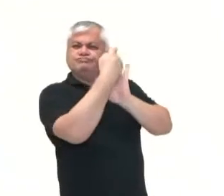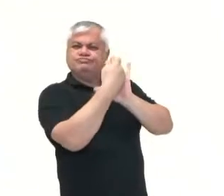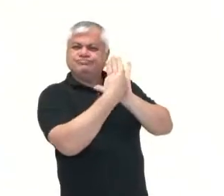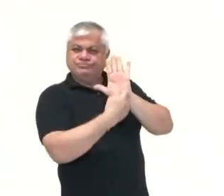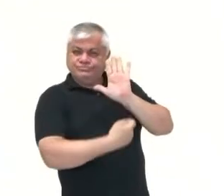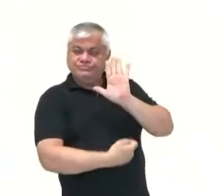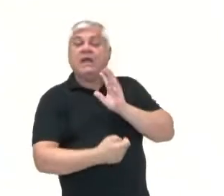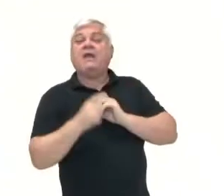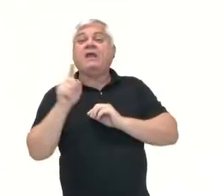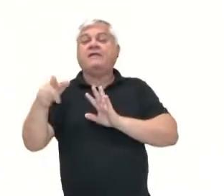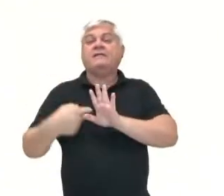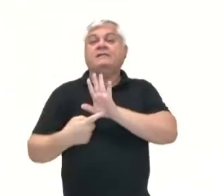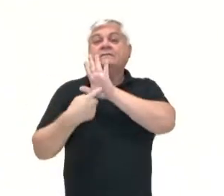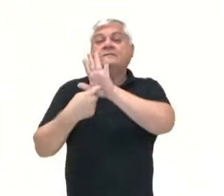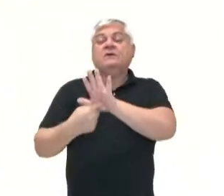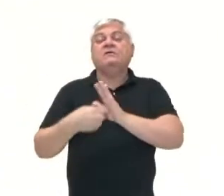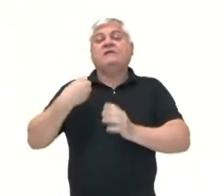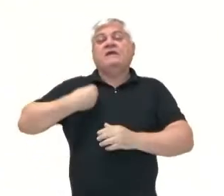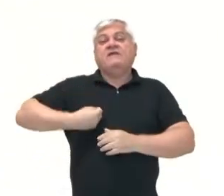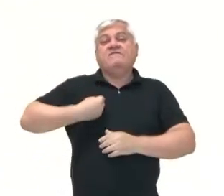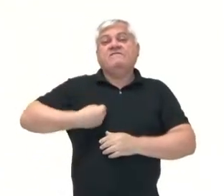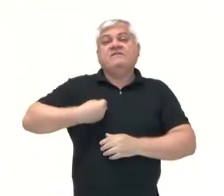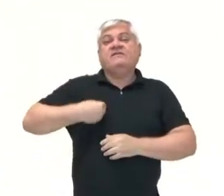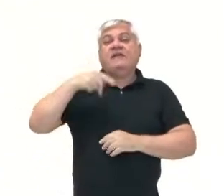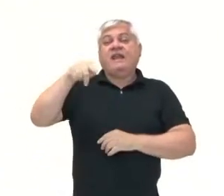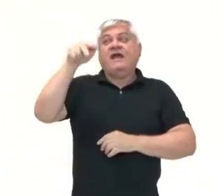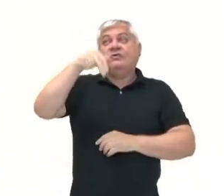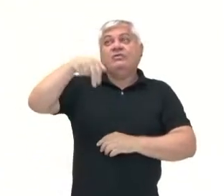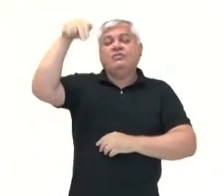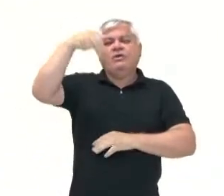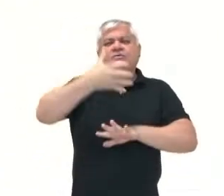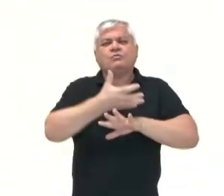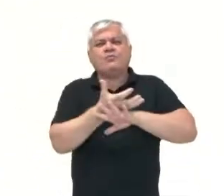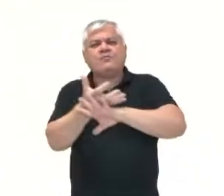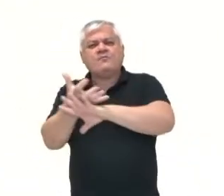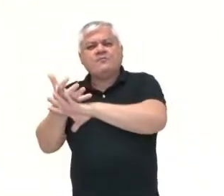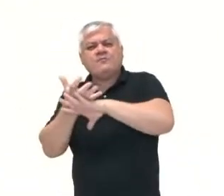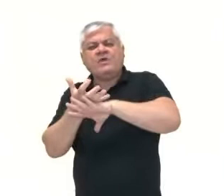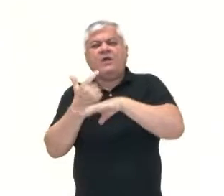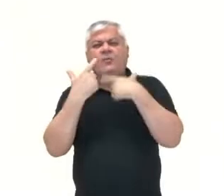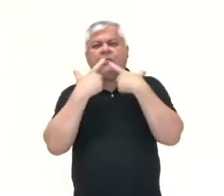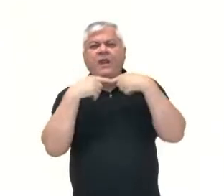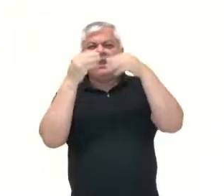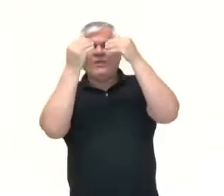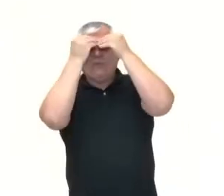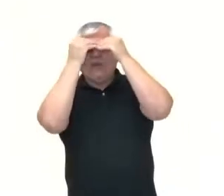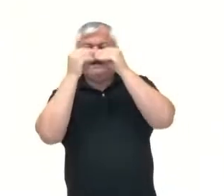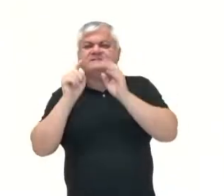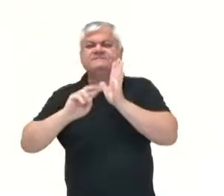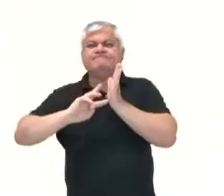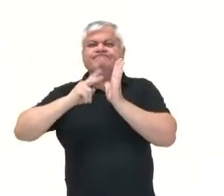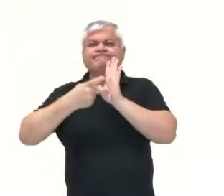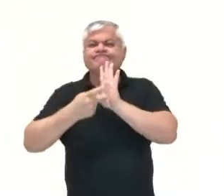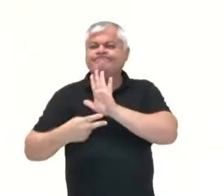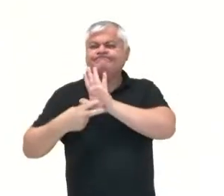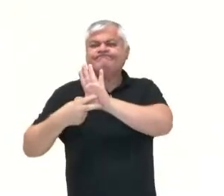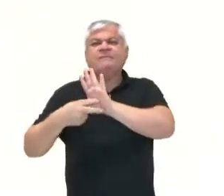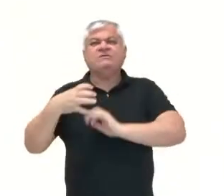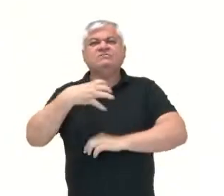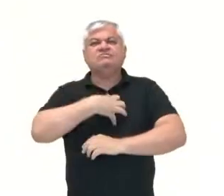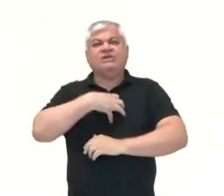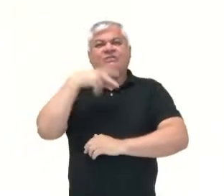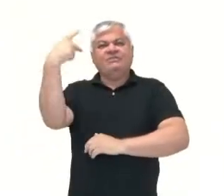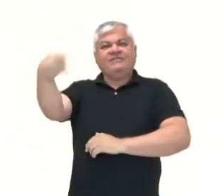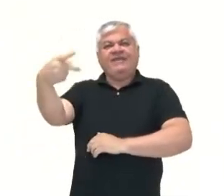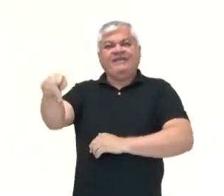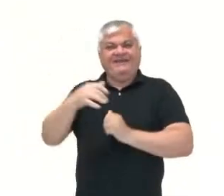vida sofrida e árida do sertão, usando uma linguagem que representava o modo de falar